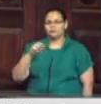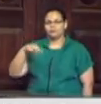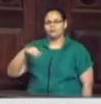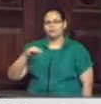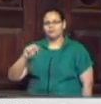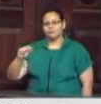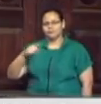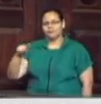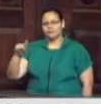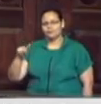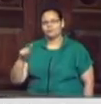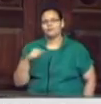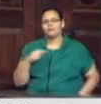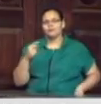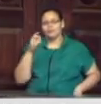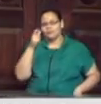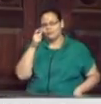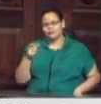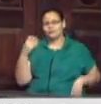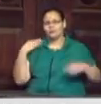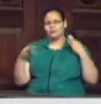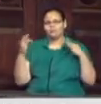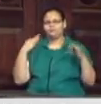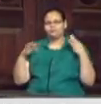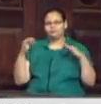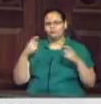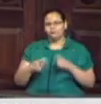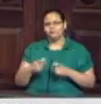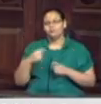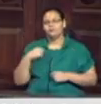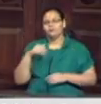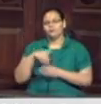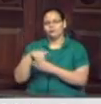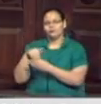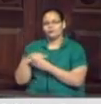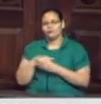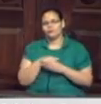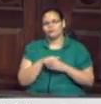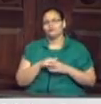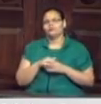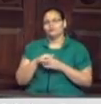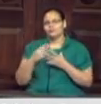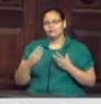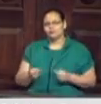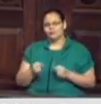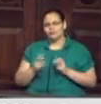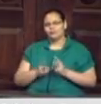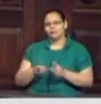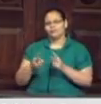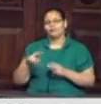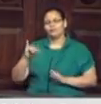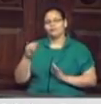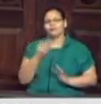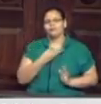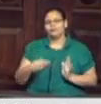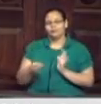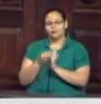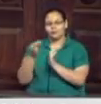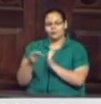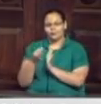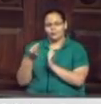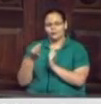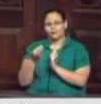Em discussão, não havendo quem queira discutir, encerrada a discussão. Em votação, senhores que aprovam, permaneçam como estão, aprovada, vai autógrafo. Declaração de